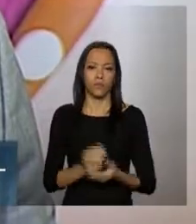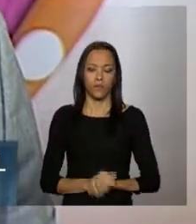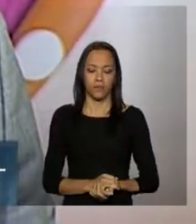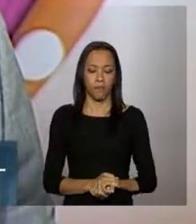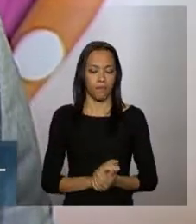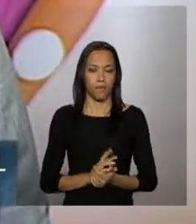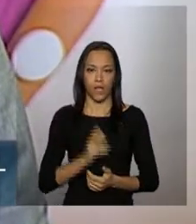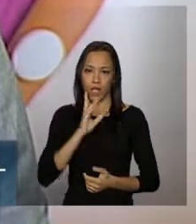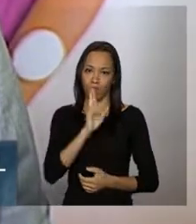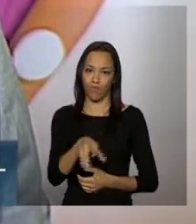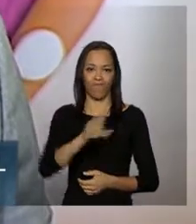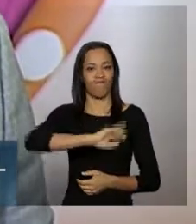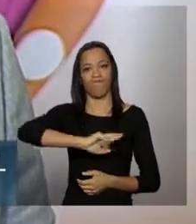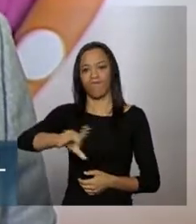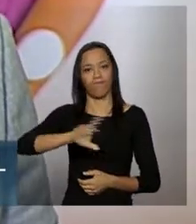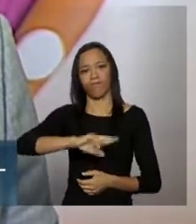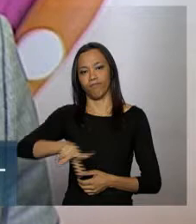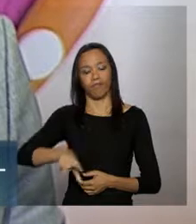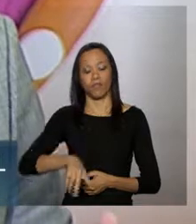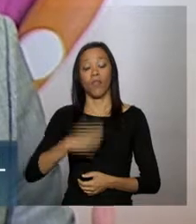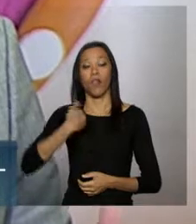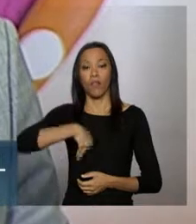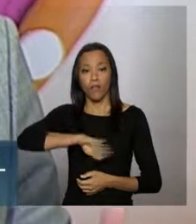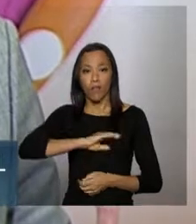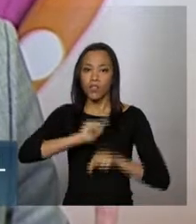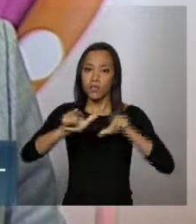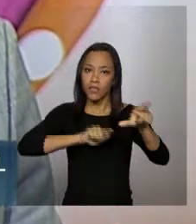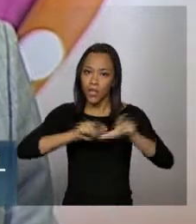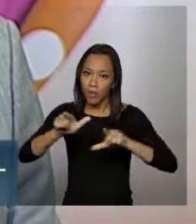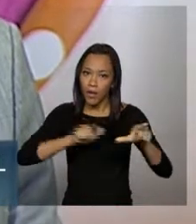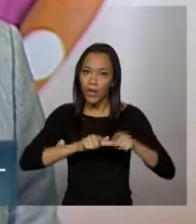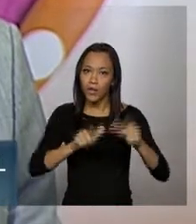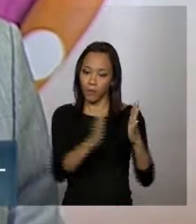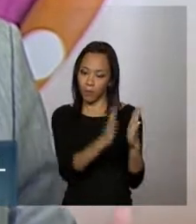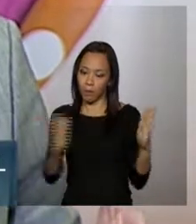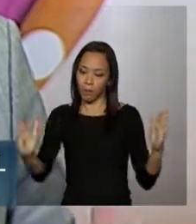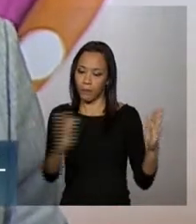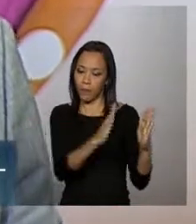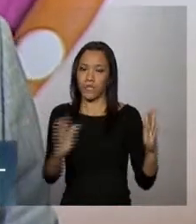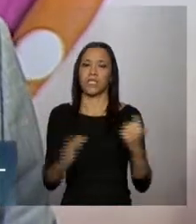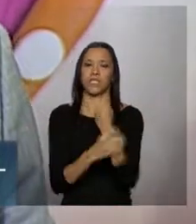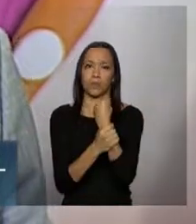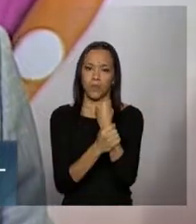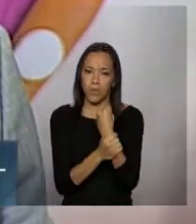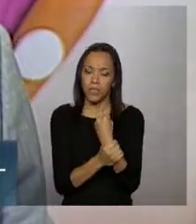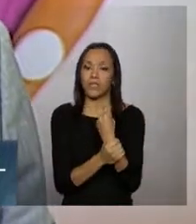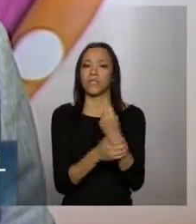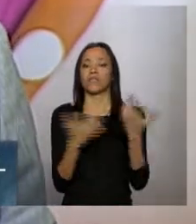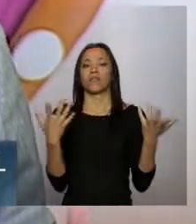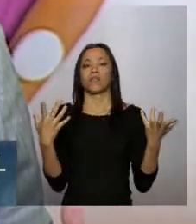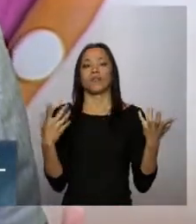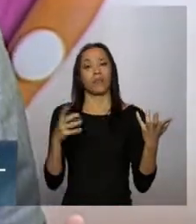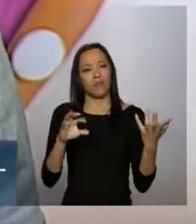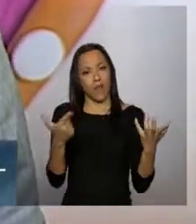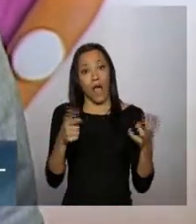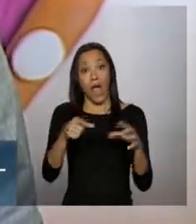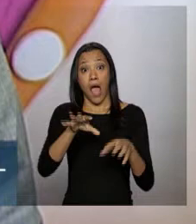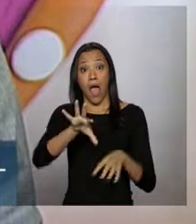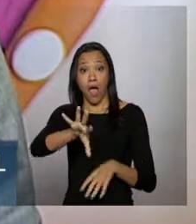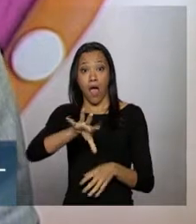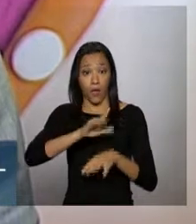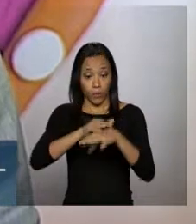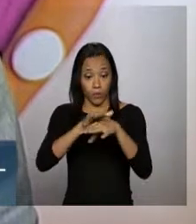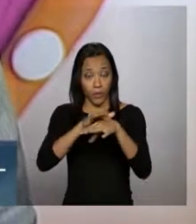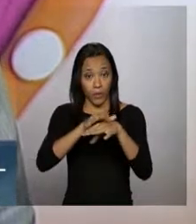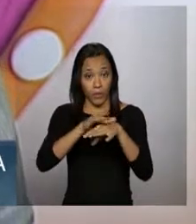Até porque, objetivamente, nós estamos trabalhando dentro de uma margem de segurança muito grande, técnica. A doença é uma doença que tem uma